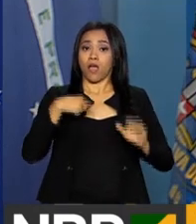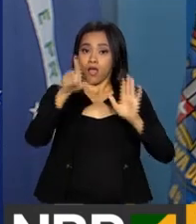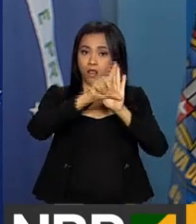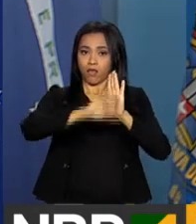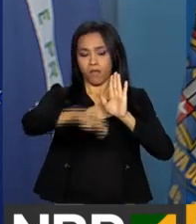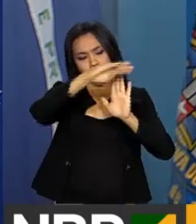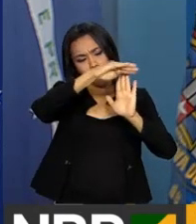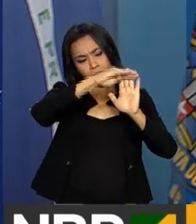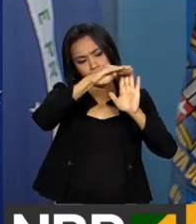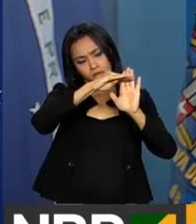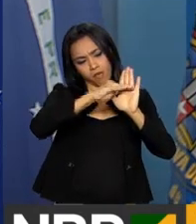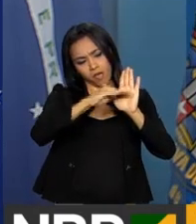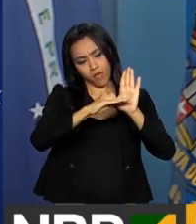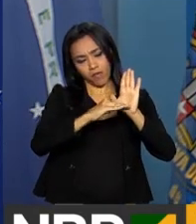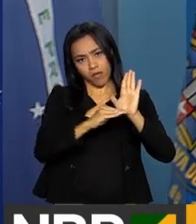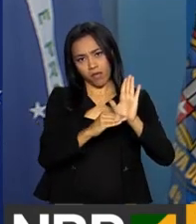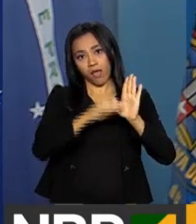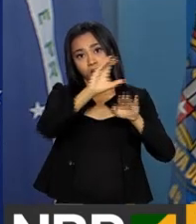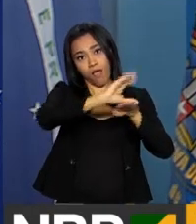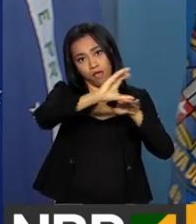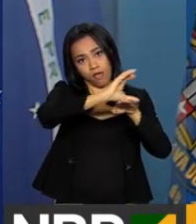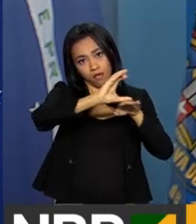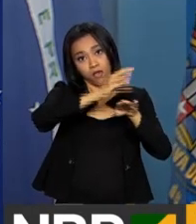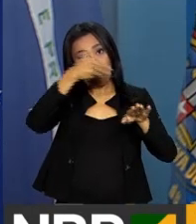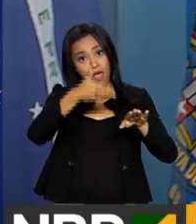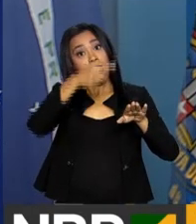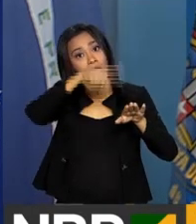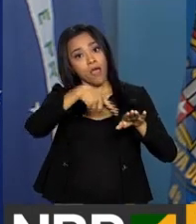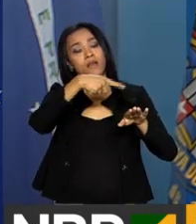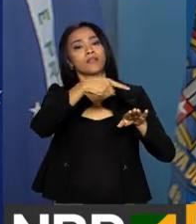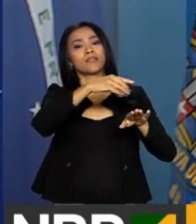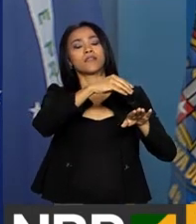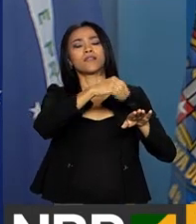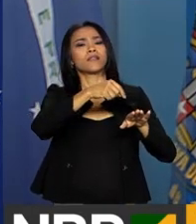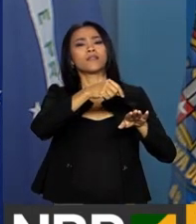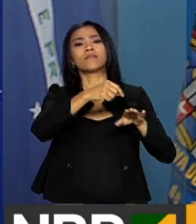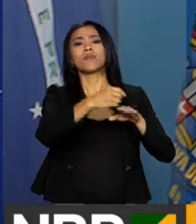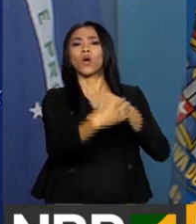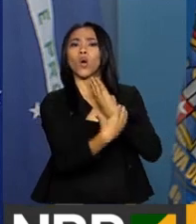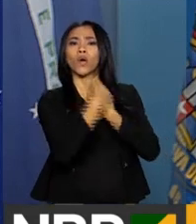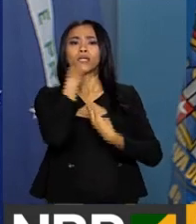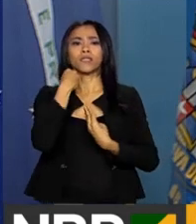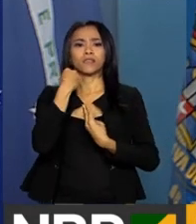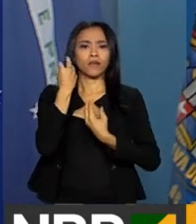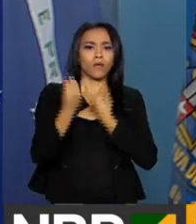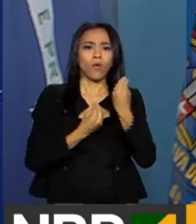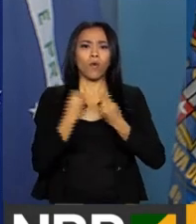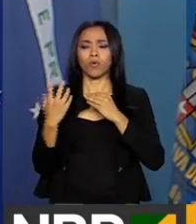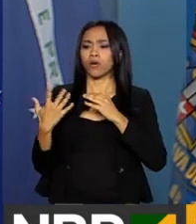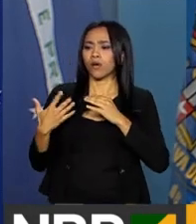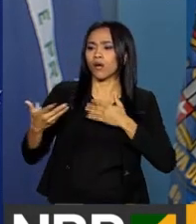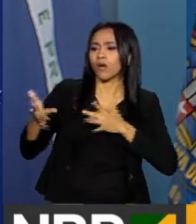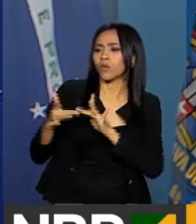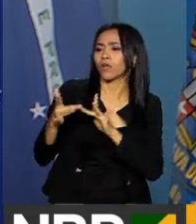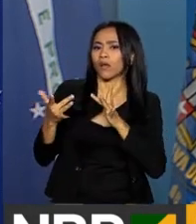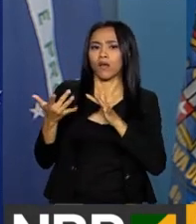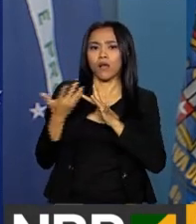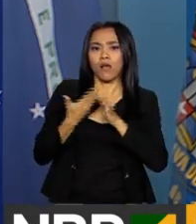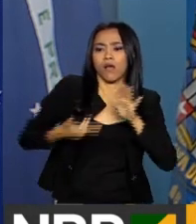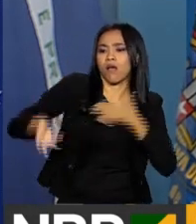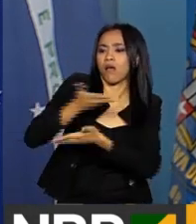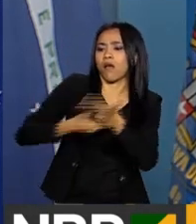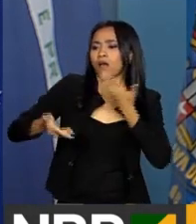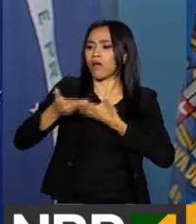é que estabelece as relações sociais regula as relações